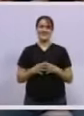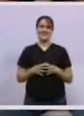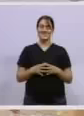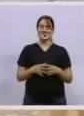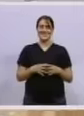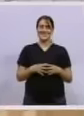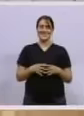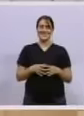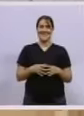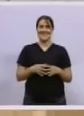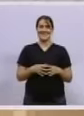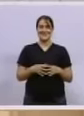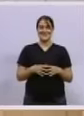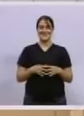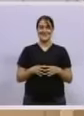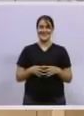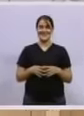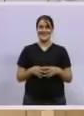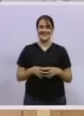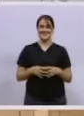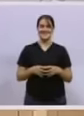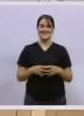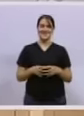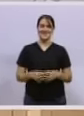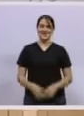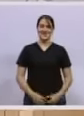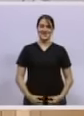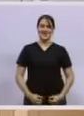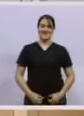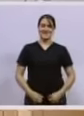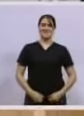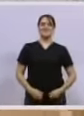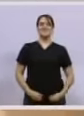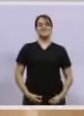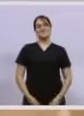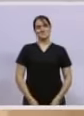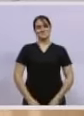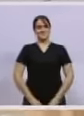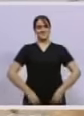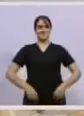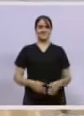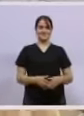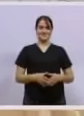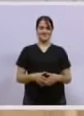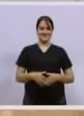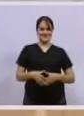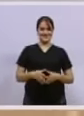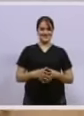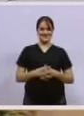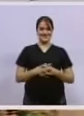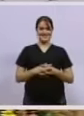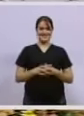Aí chegava em casa, era arroz, feijão e taioba. O resto a